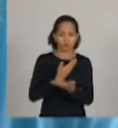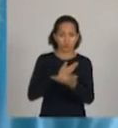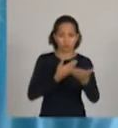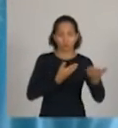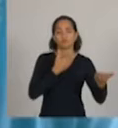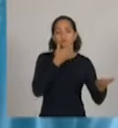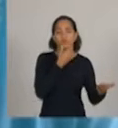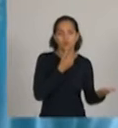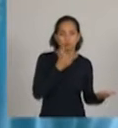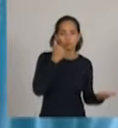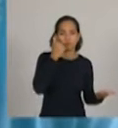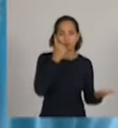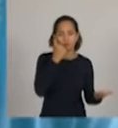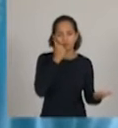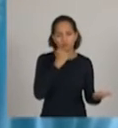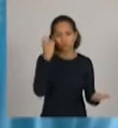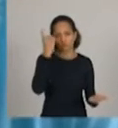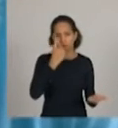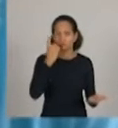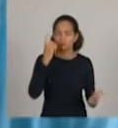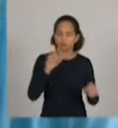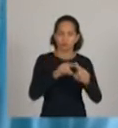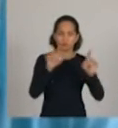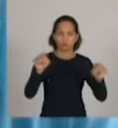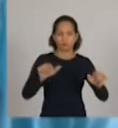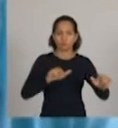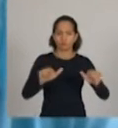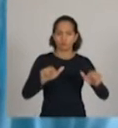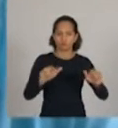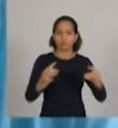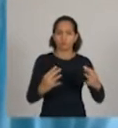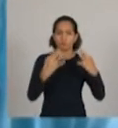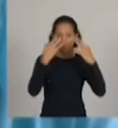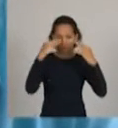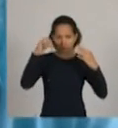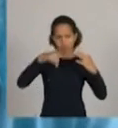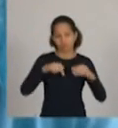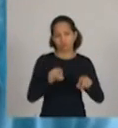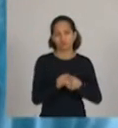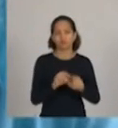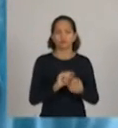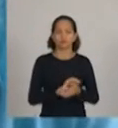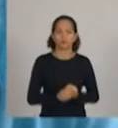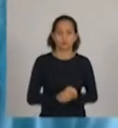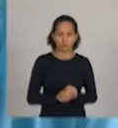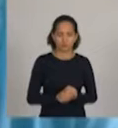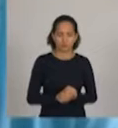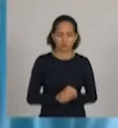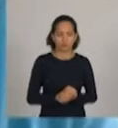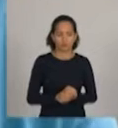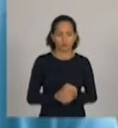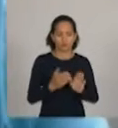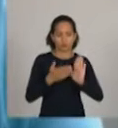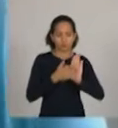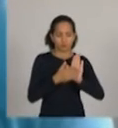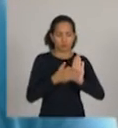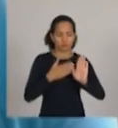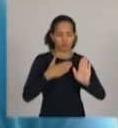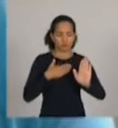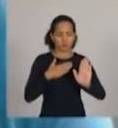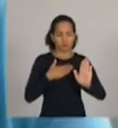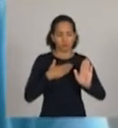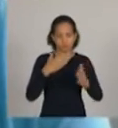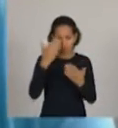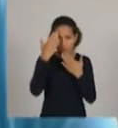deputados, deputadas, funcionários da TV Assembleia, da Casa. A minha indicação, que eu